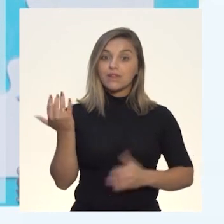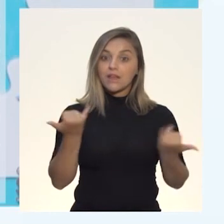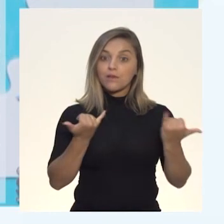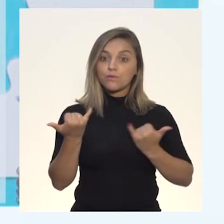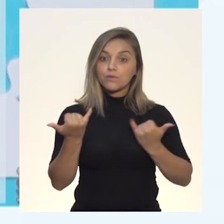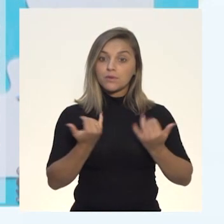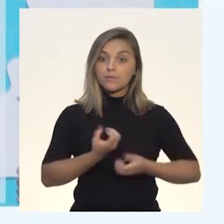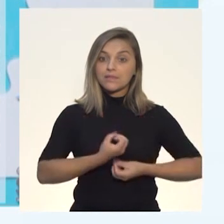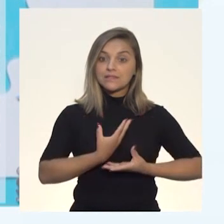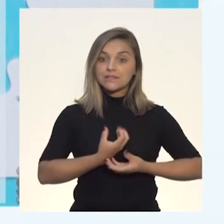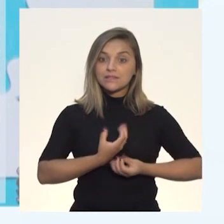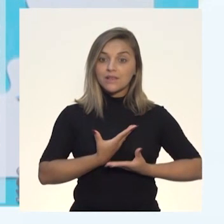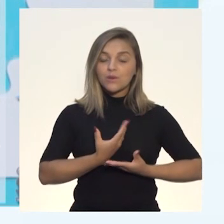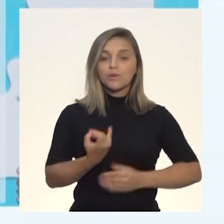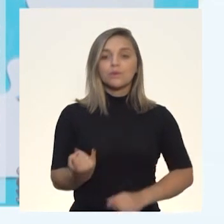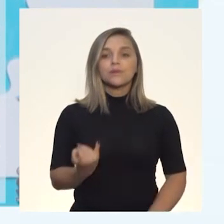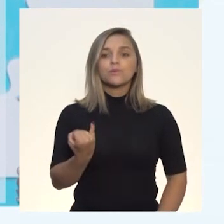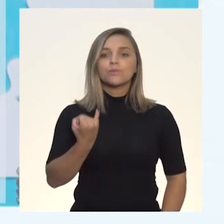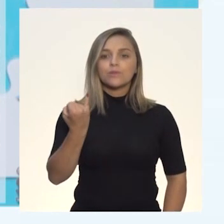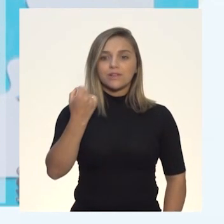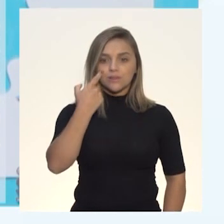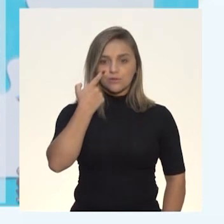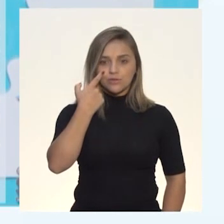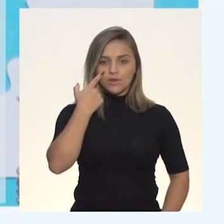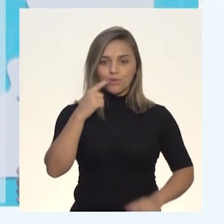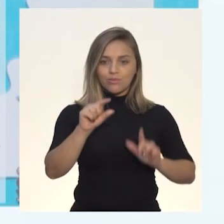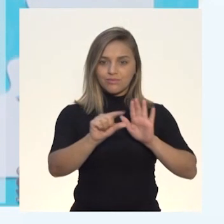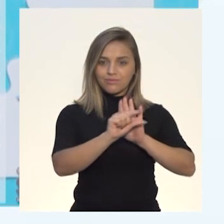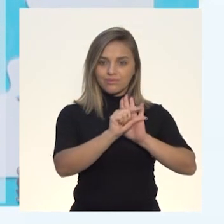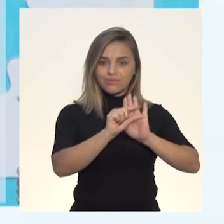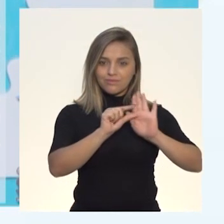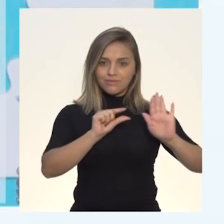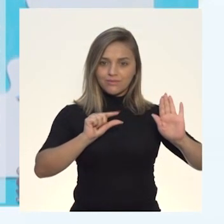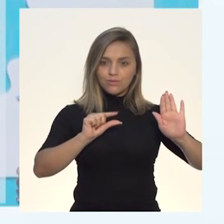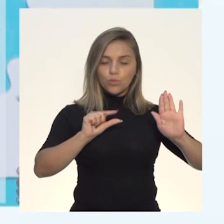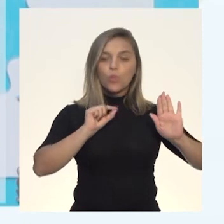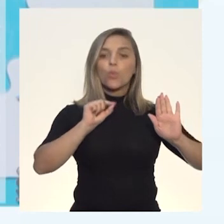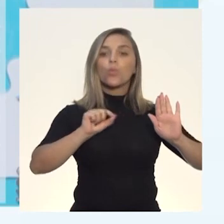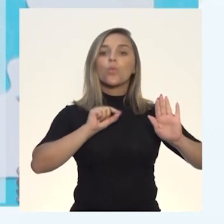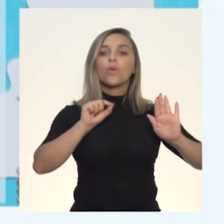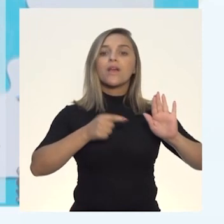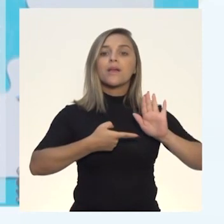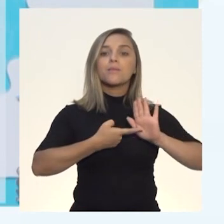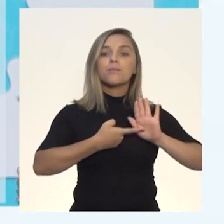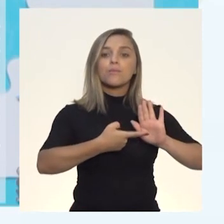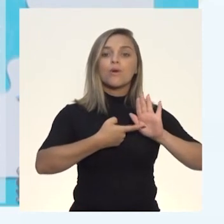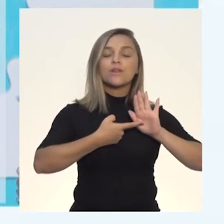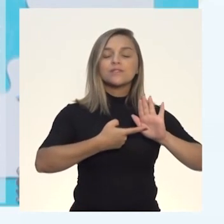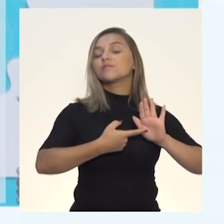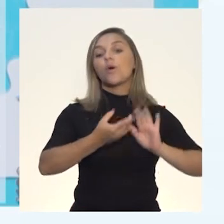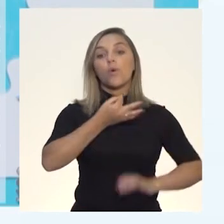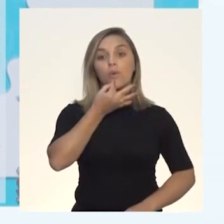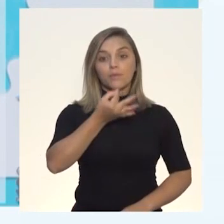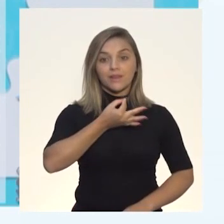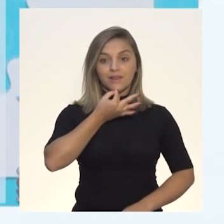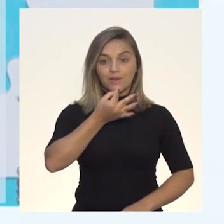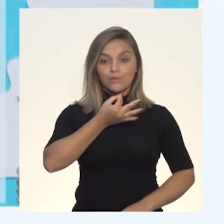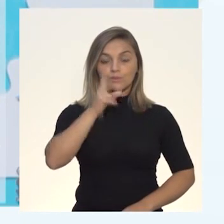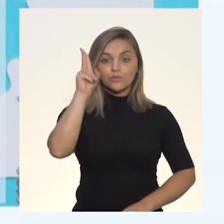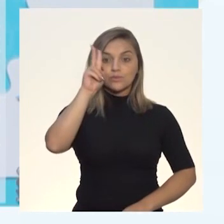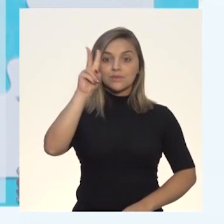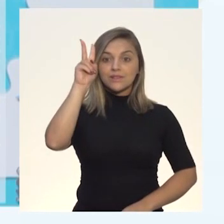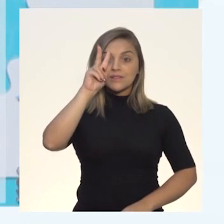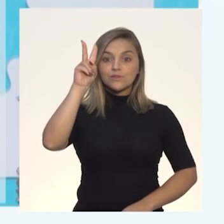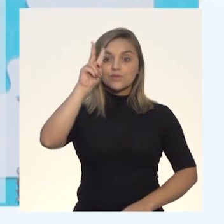mostra para a gente, ó, o que eu estou grifando aí do texto, ele mostra para a gente, do ponto de vista da história do cinema,